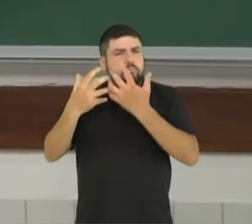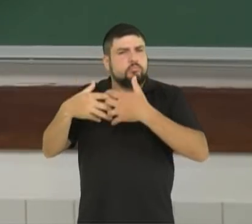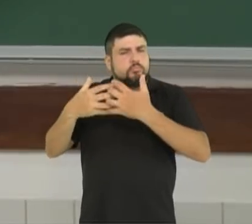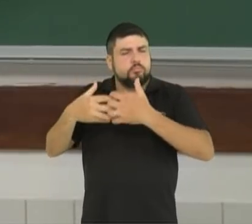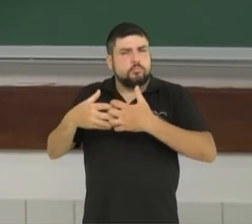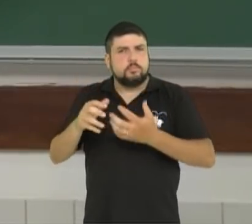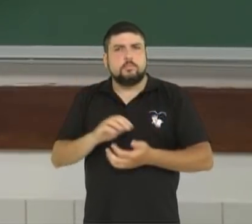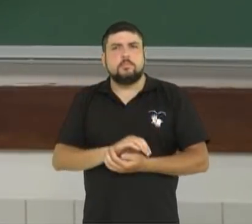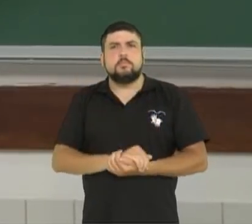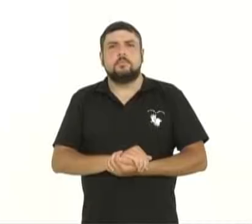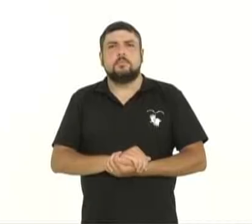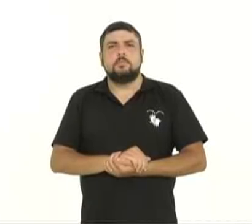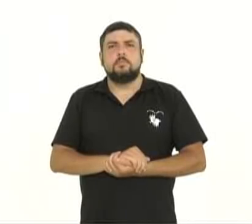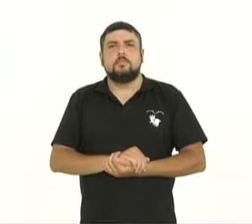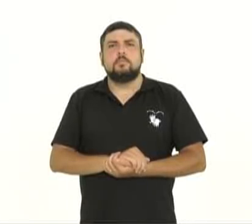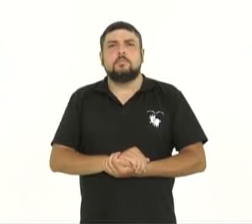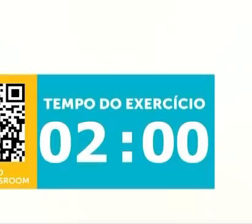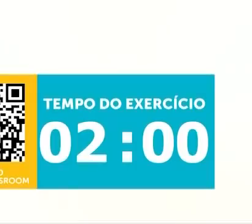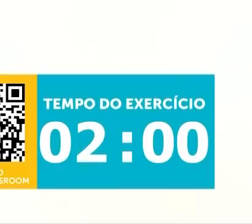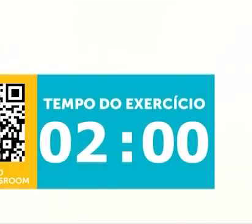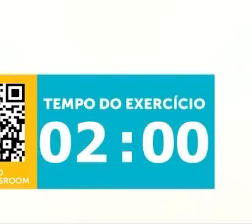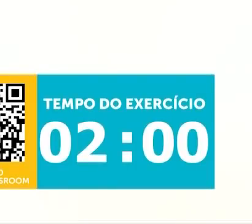das alternativas.